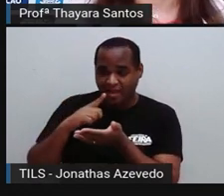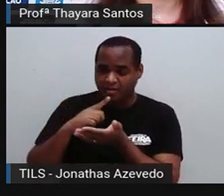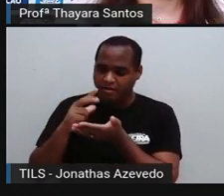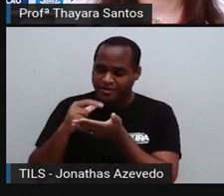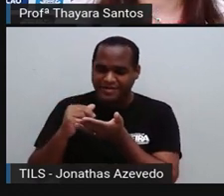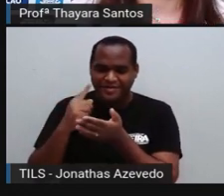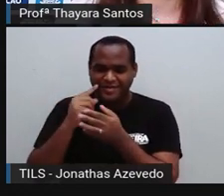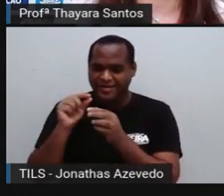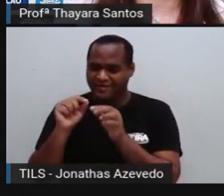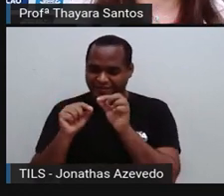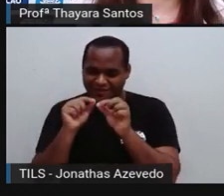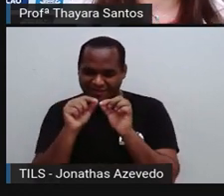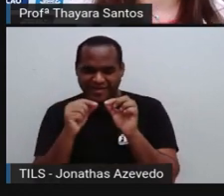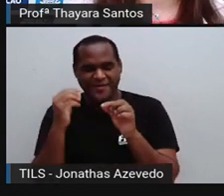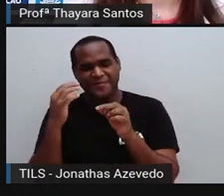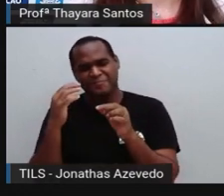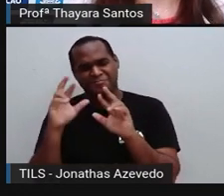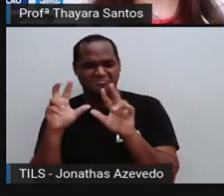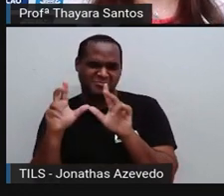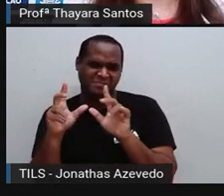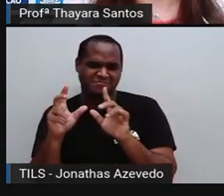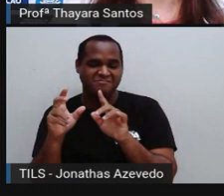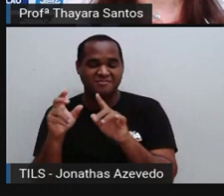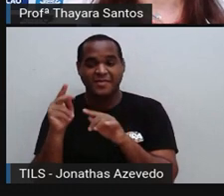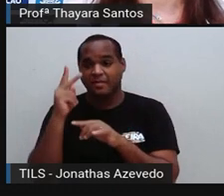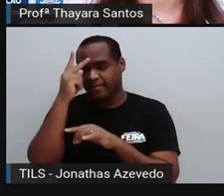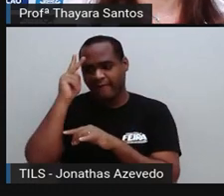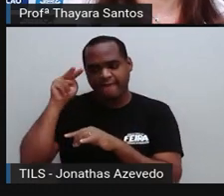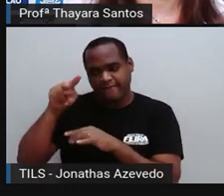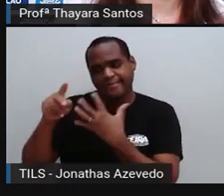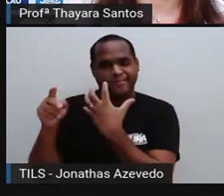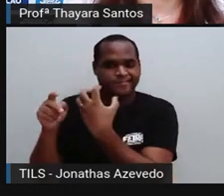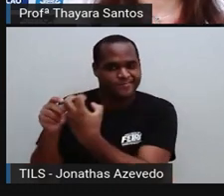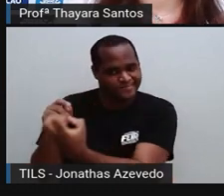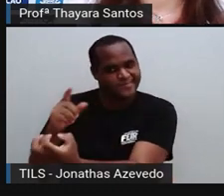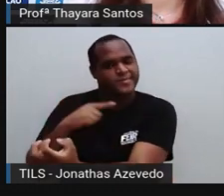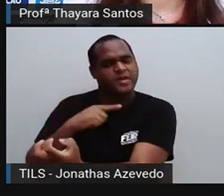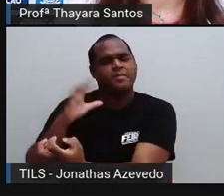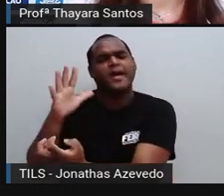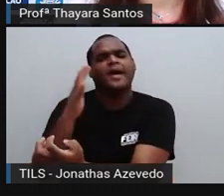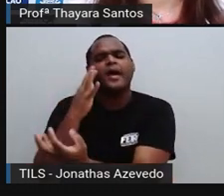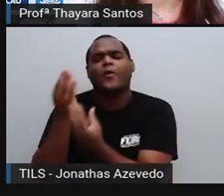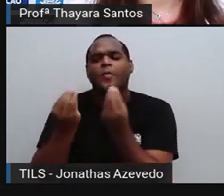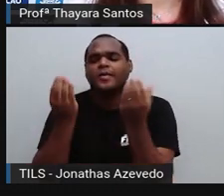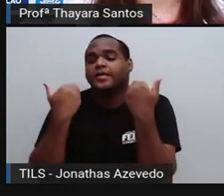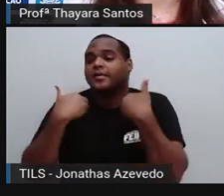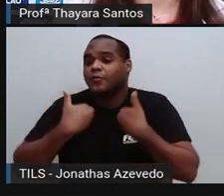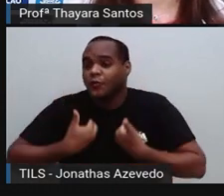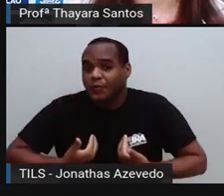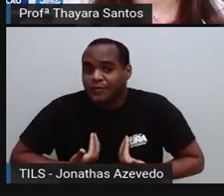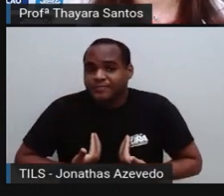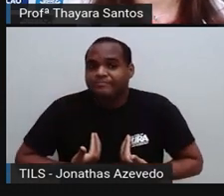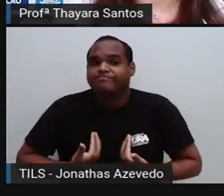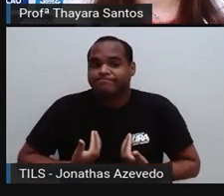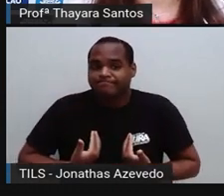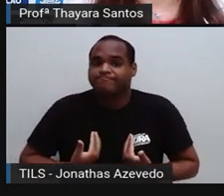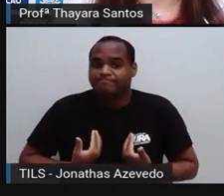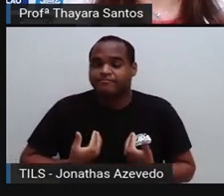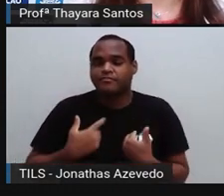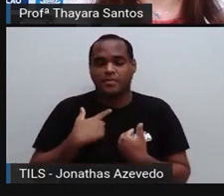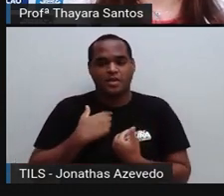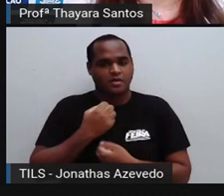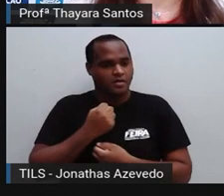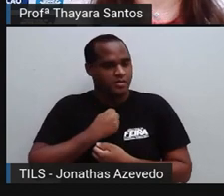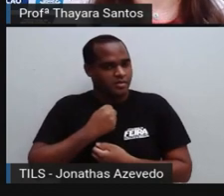têm formas bem diferentes. E qual é o efeito desse êxtase no organismo? Ele começa a ter